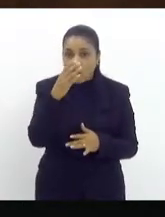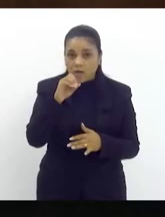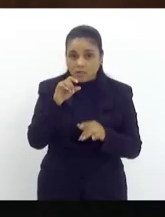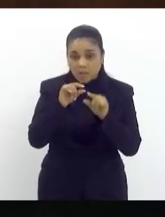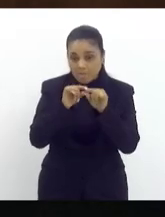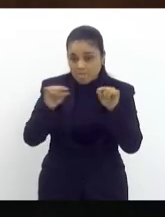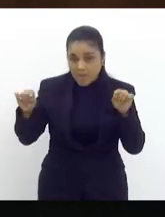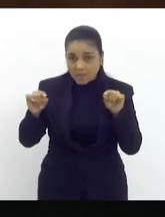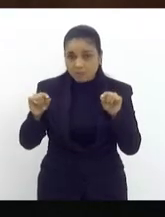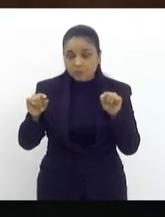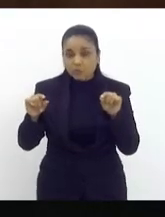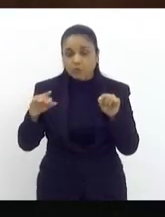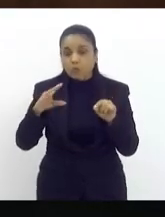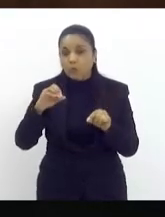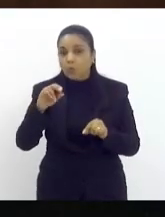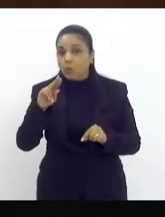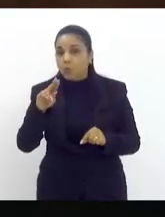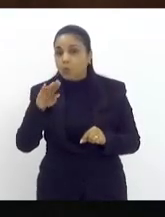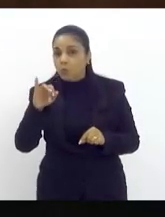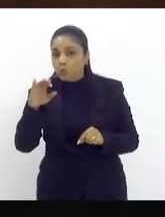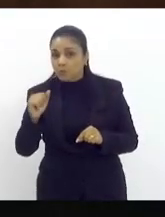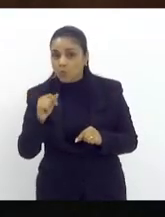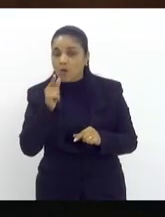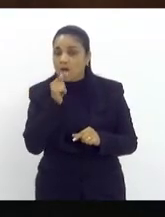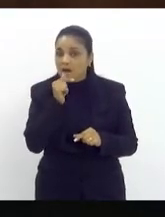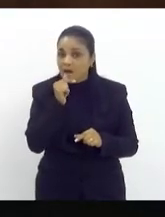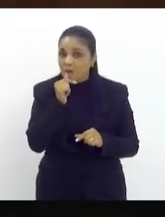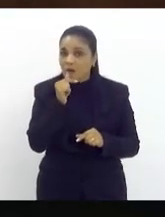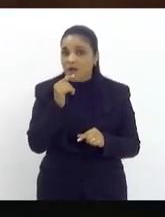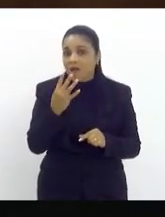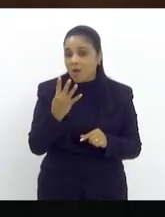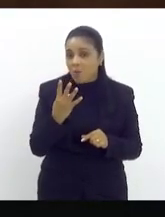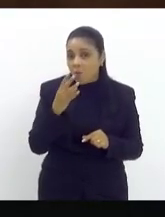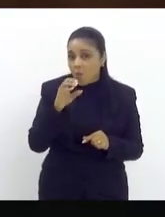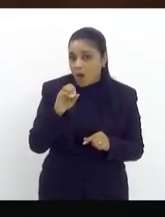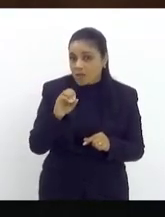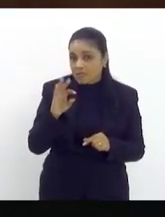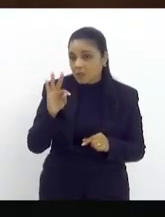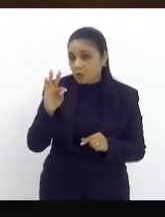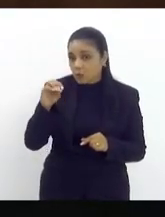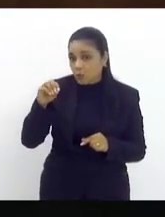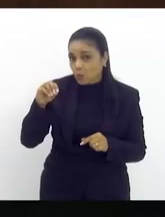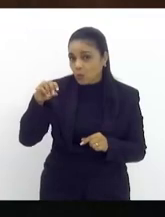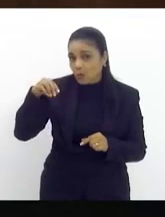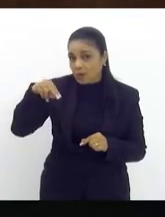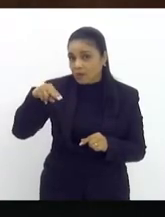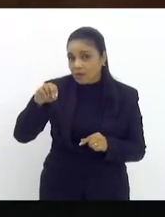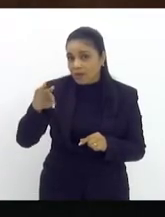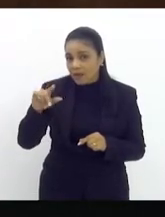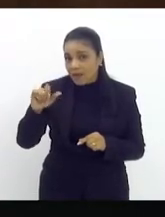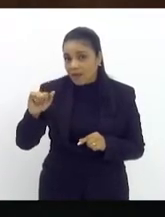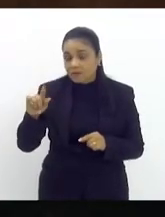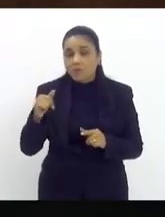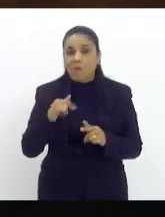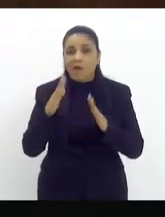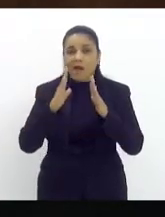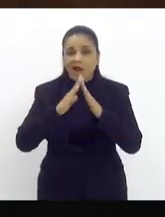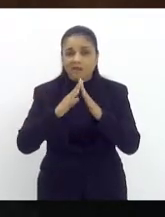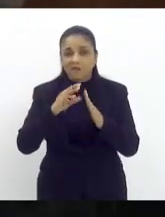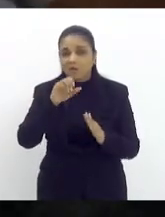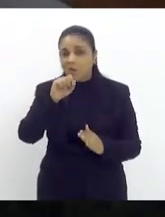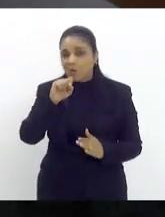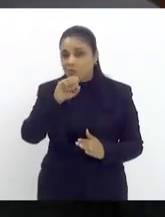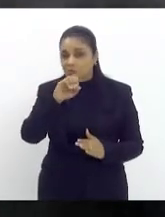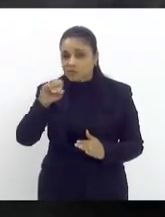são 40 toneladas de água por mês. Algo que uma casa de 800 metros quadrados não